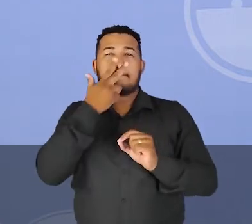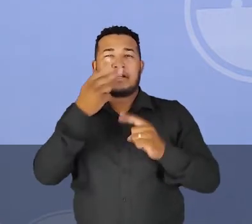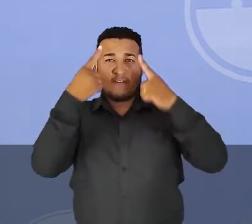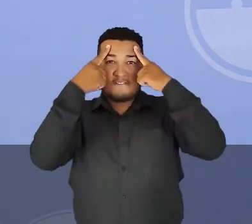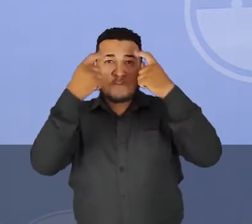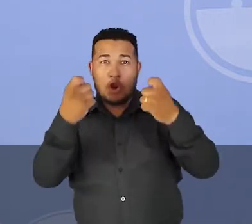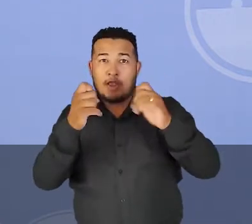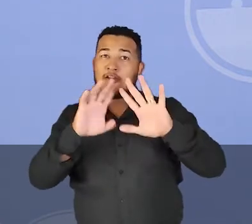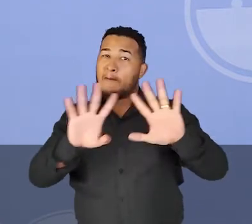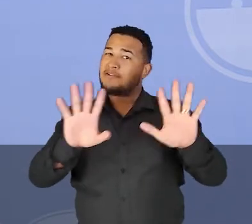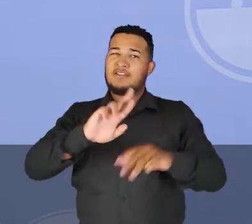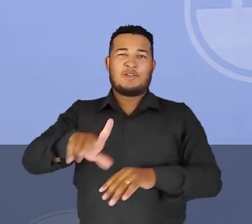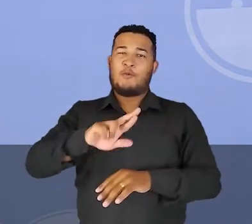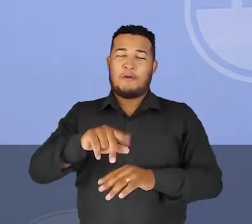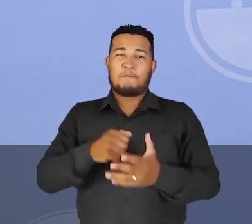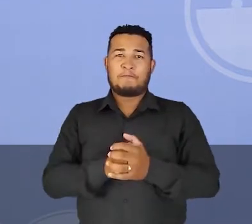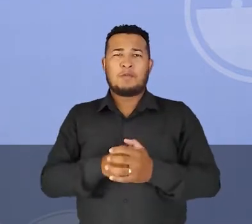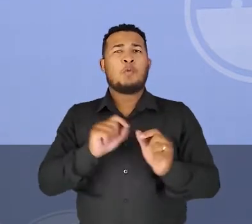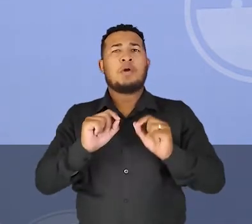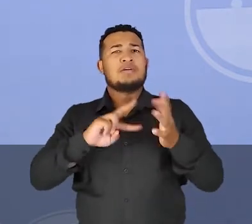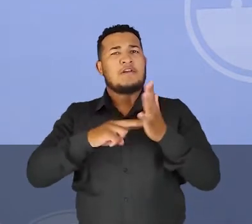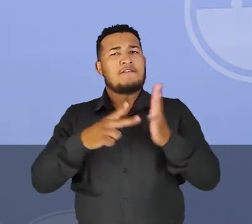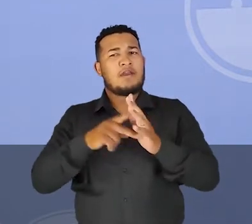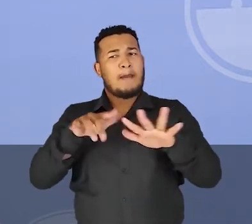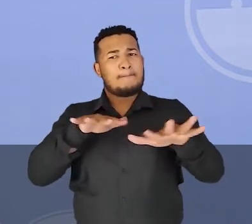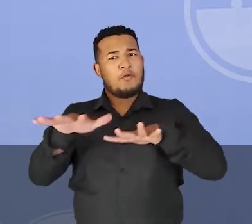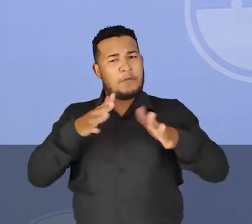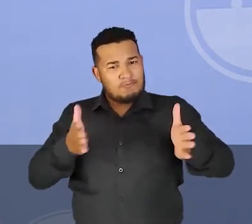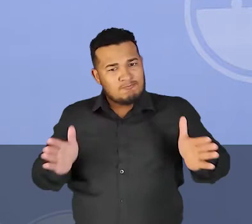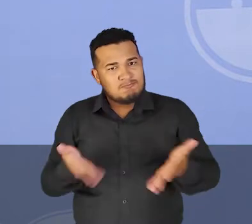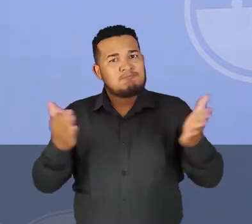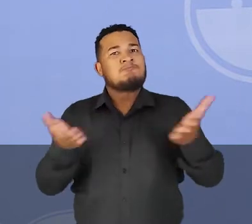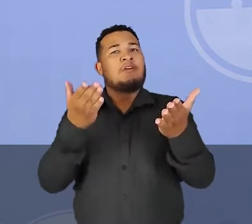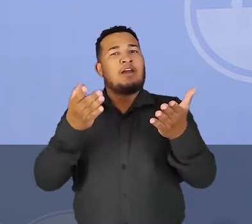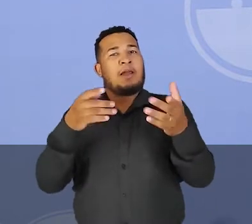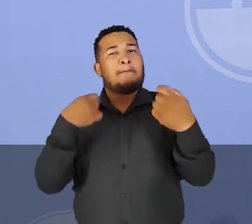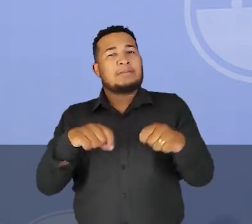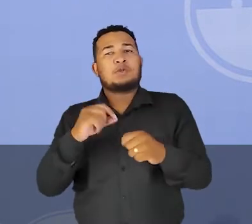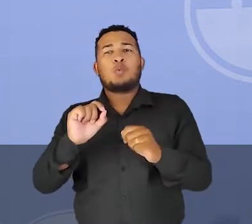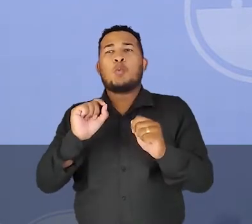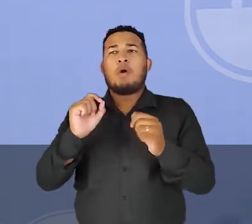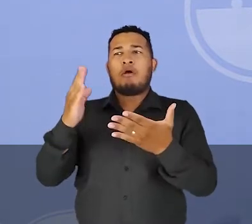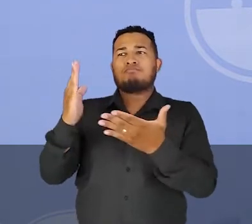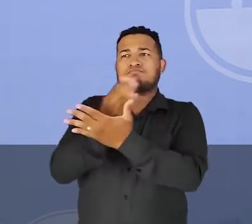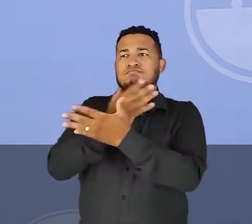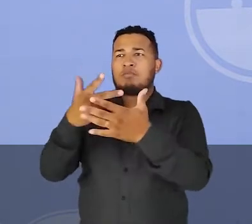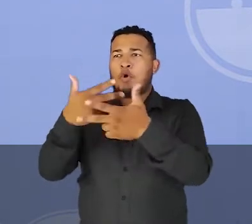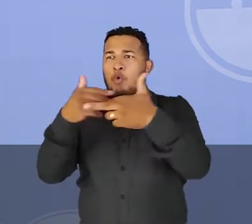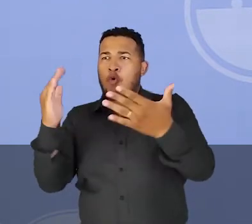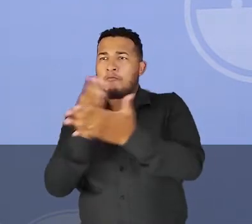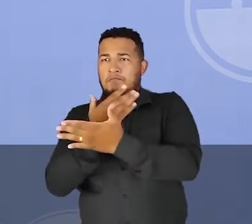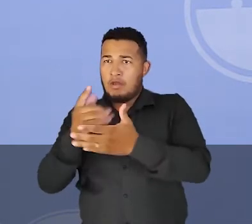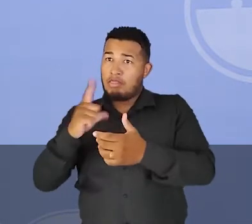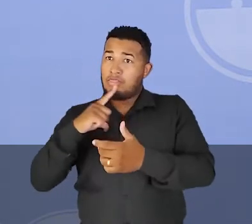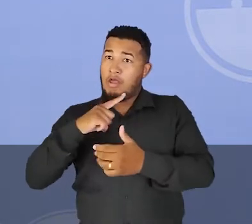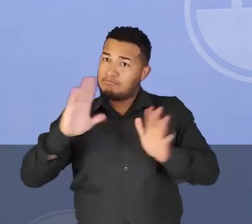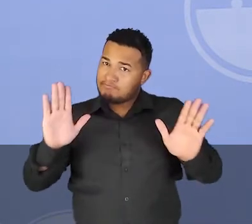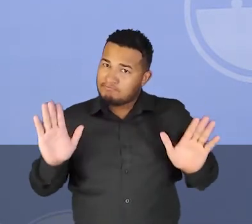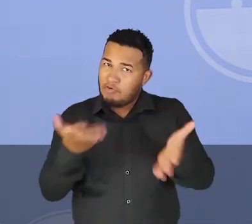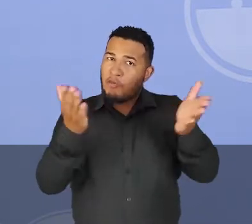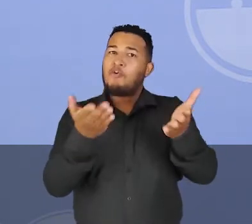violento é um movimento que é provocado. É um movimento que precisa de um agente causador.